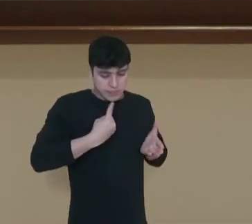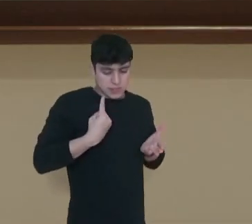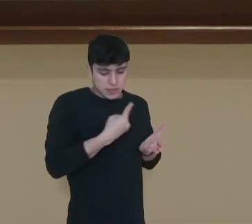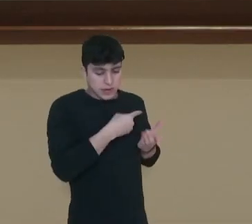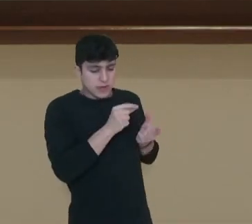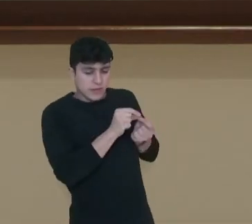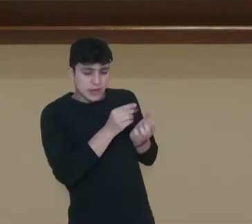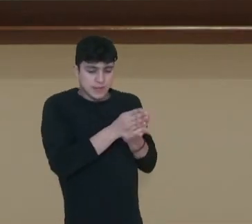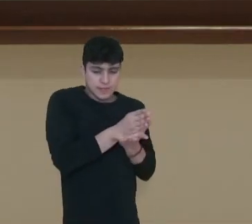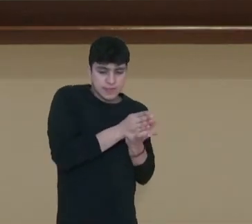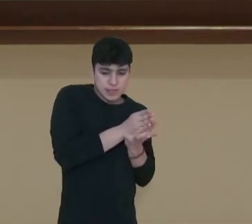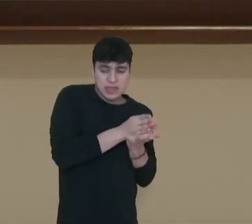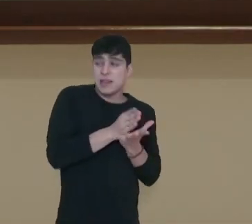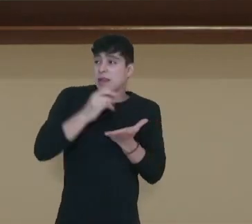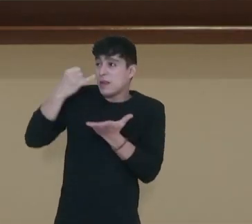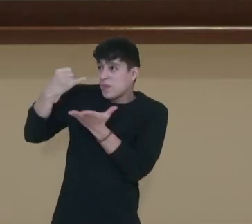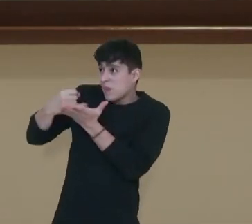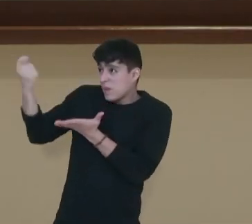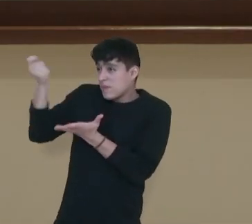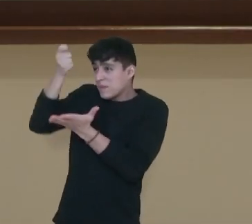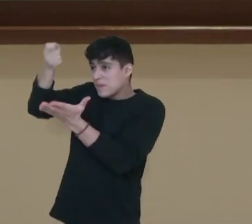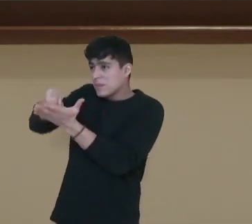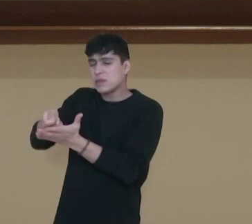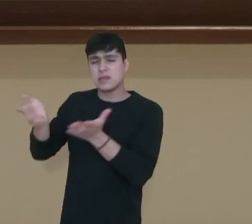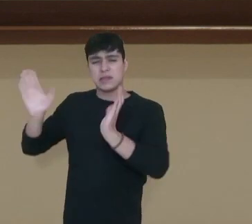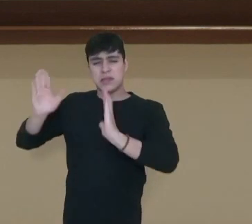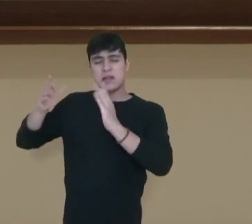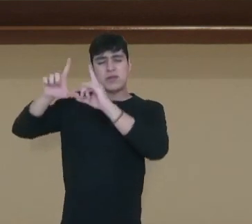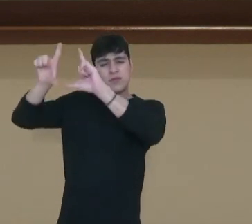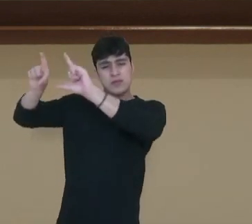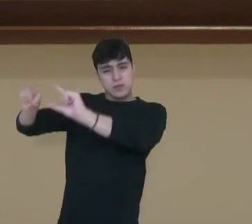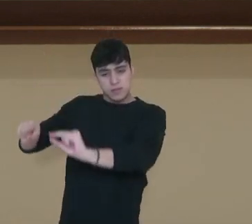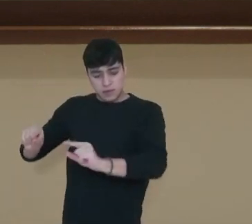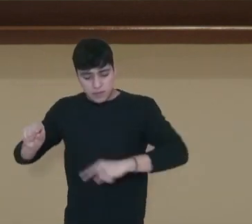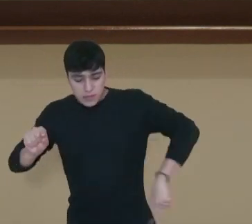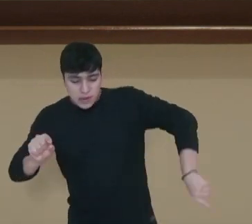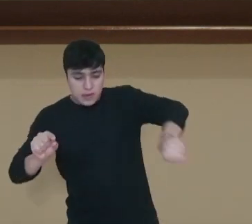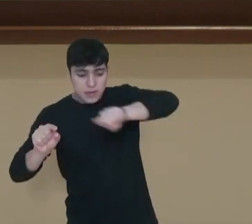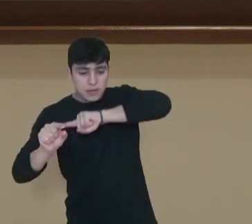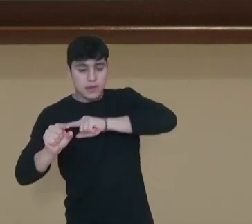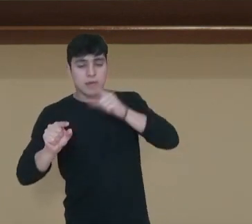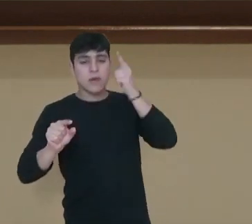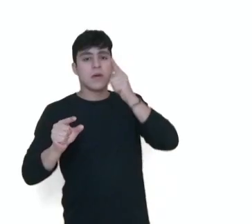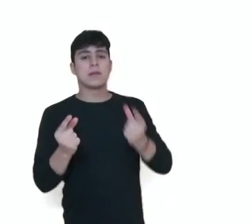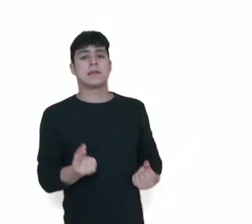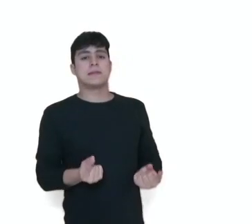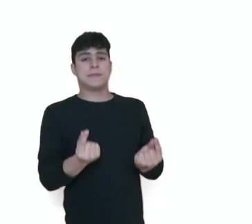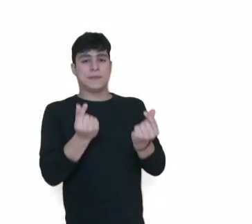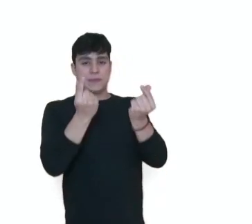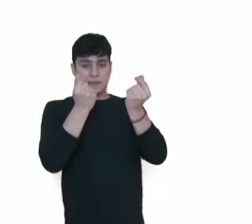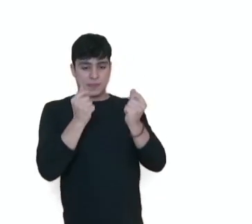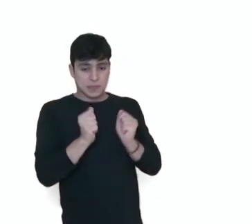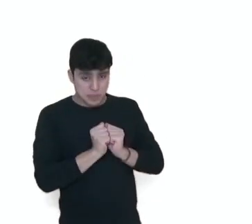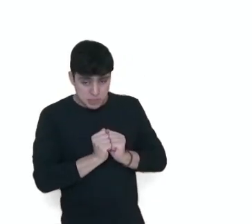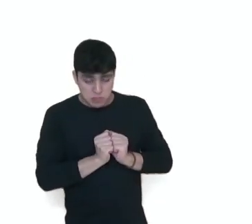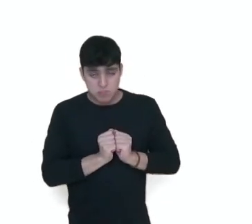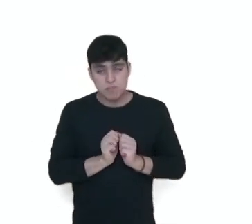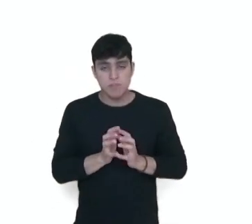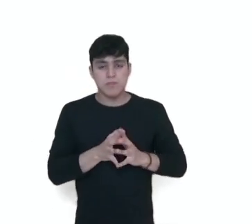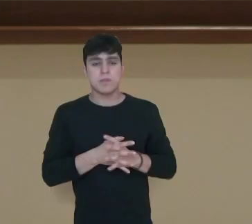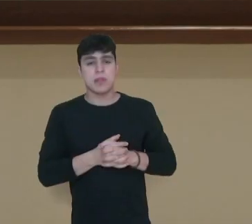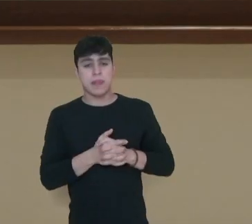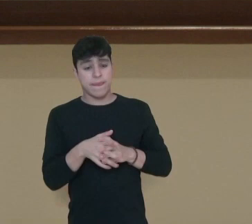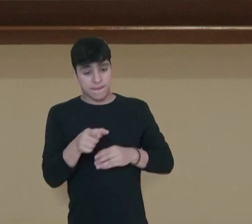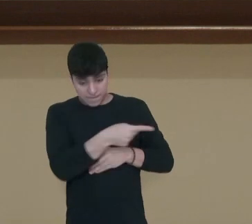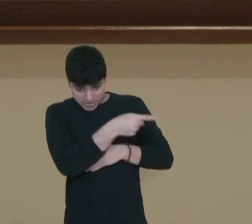que vinham ali da Inglaterra para conseguirem enriquecerem mais. E a gente vai ver que em meio a tudo isso, no